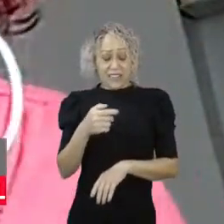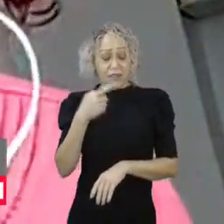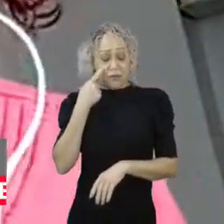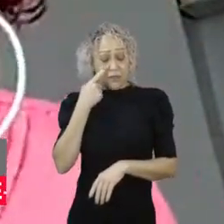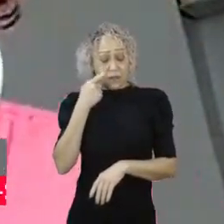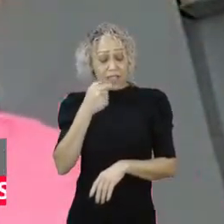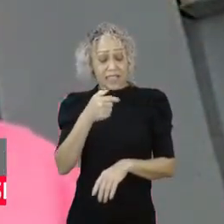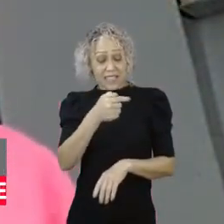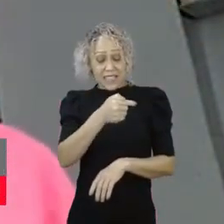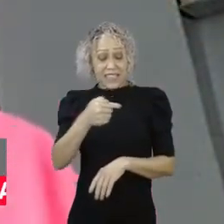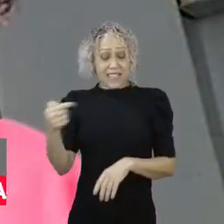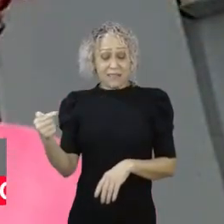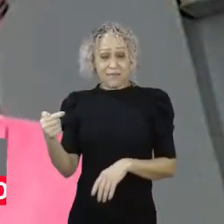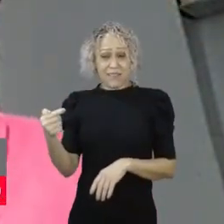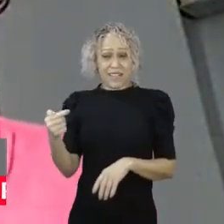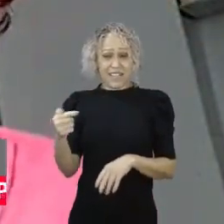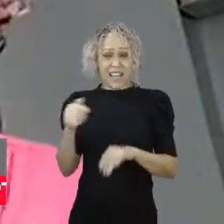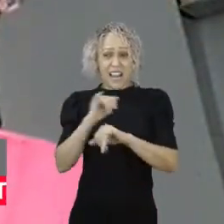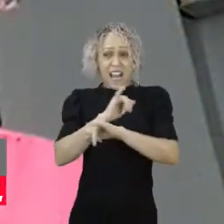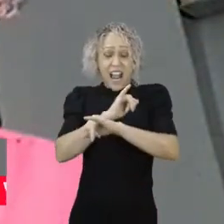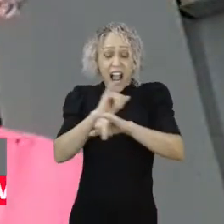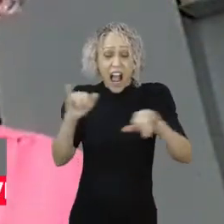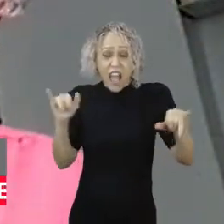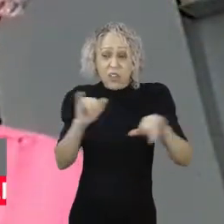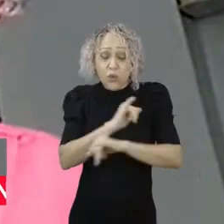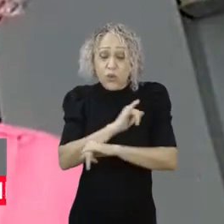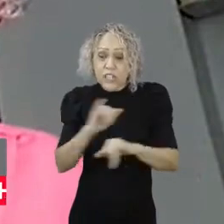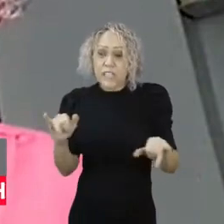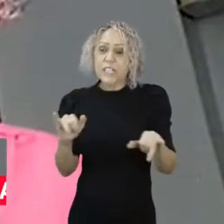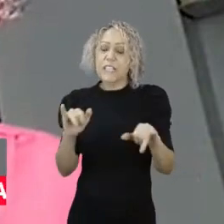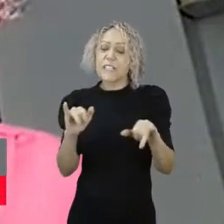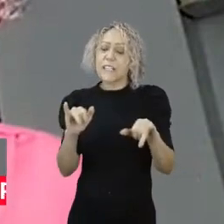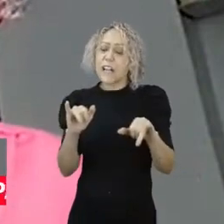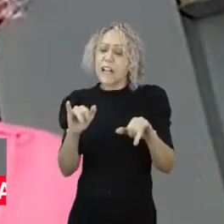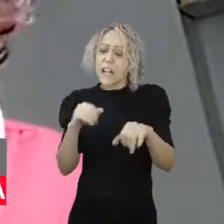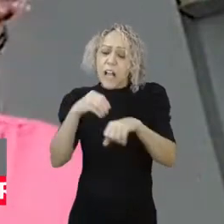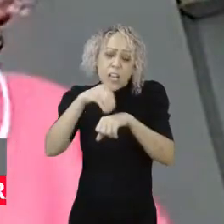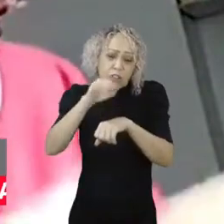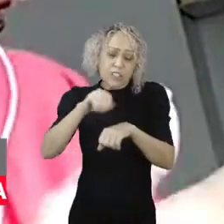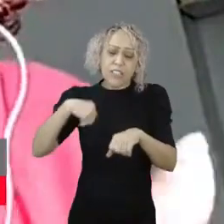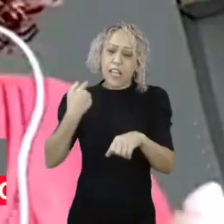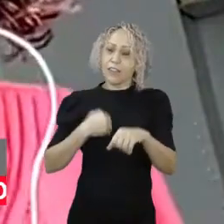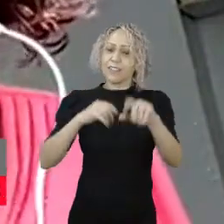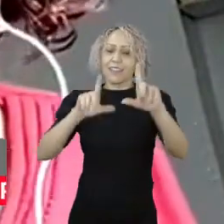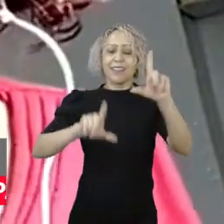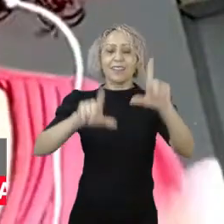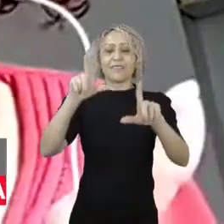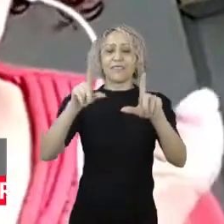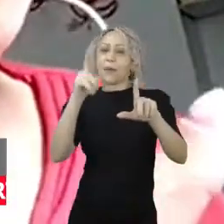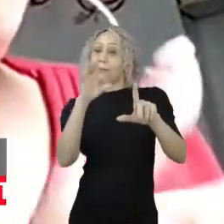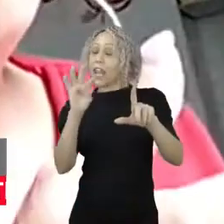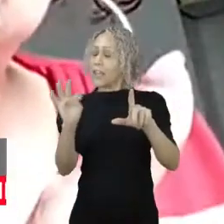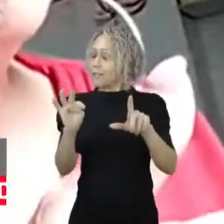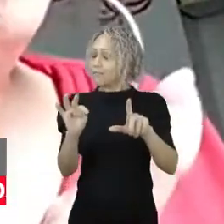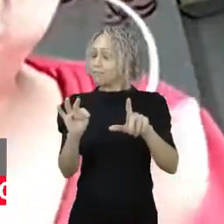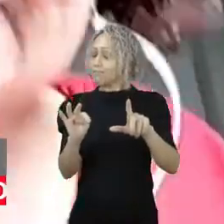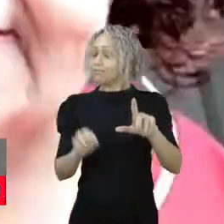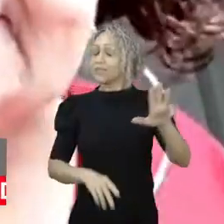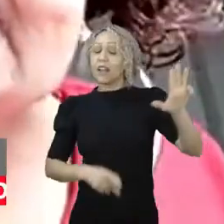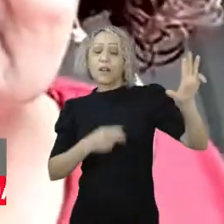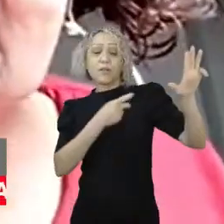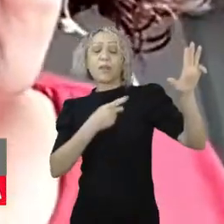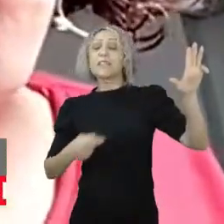agora apresentada pela nossa TV PT. Né? Enquanto o presidente Lula fala